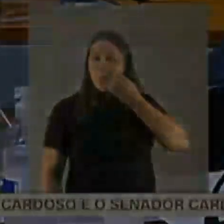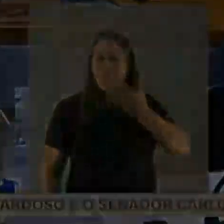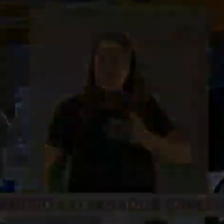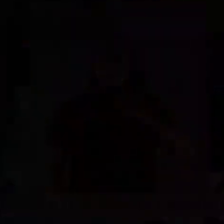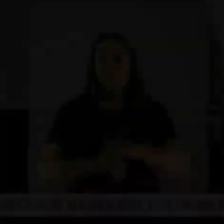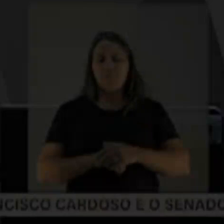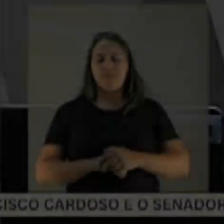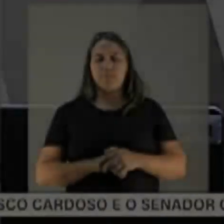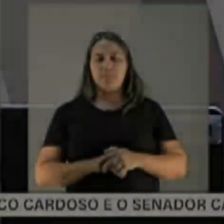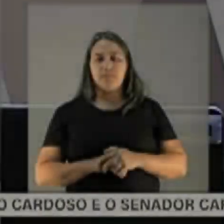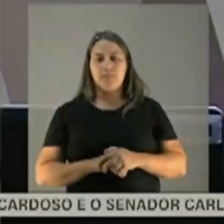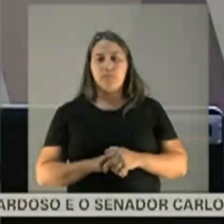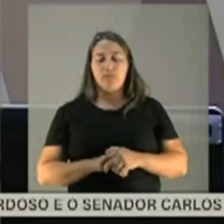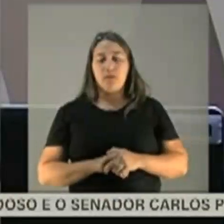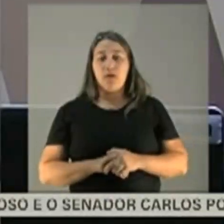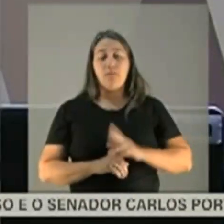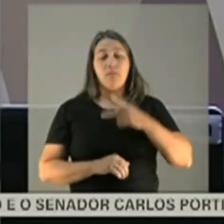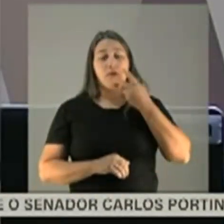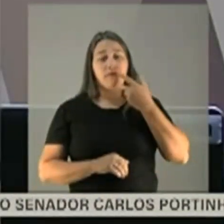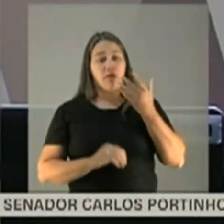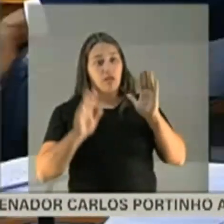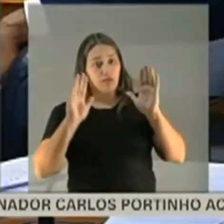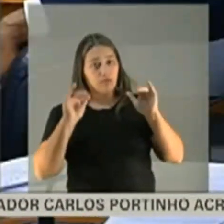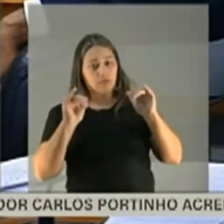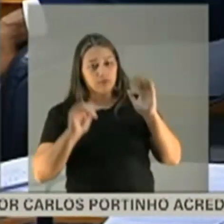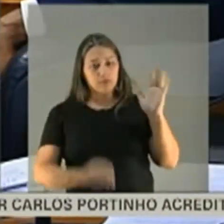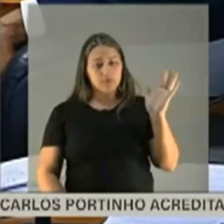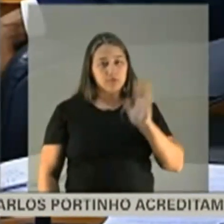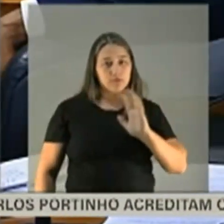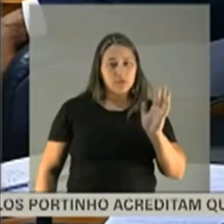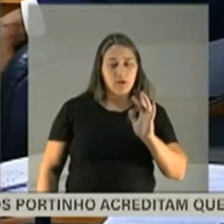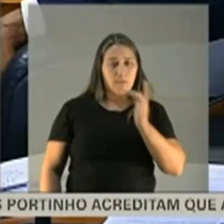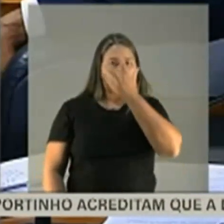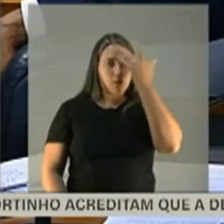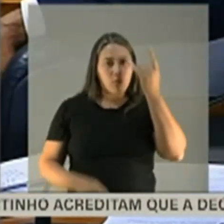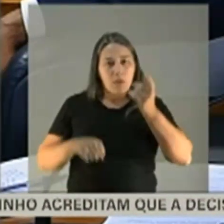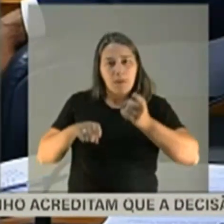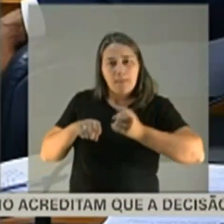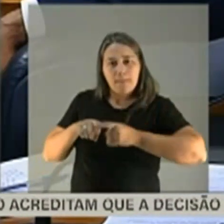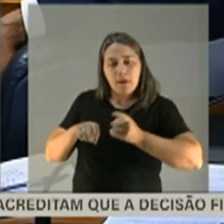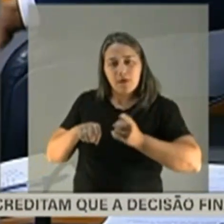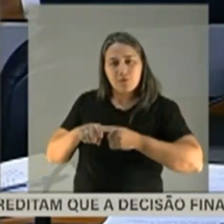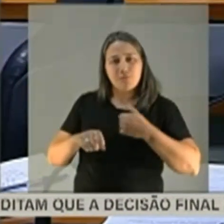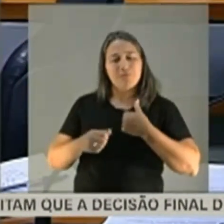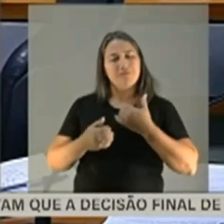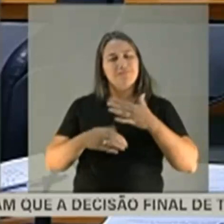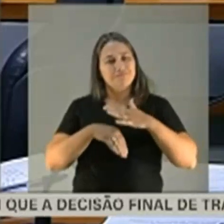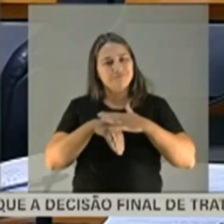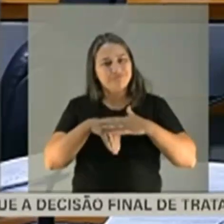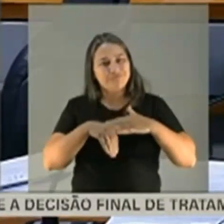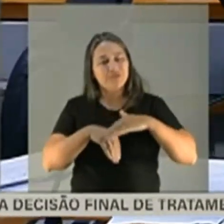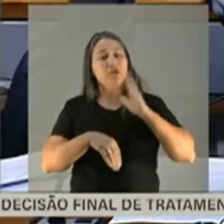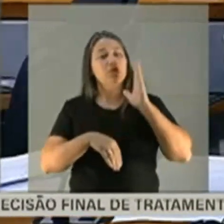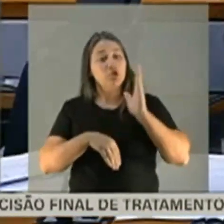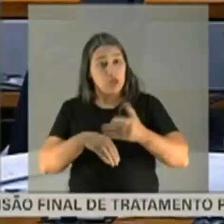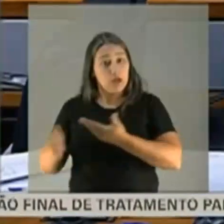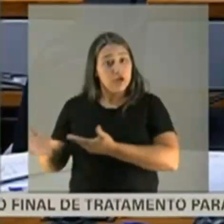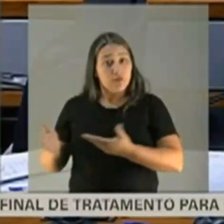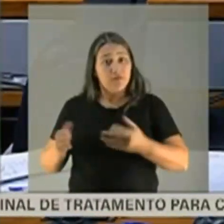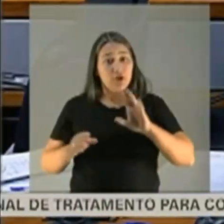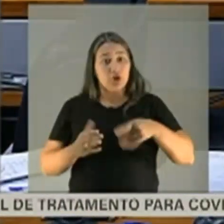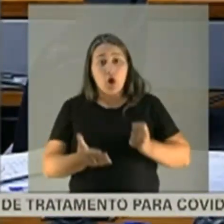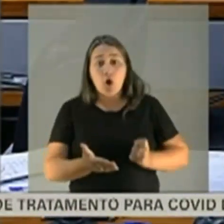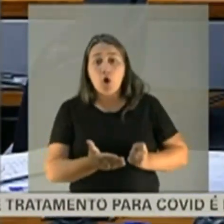Muito obrigado. Para me despedir aqui dos médicos que gentilmente já tinham tirado